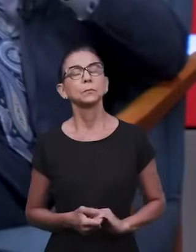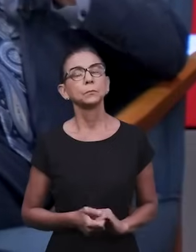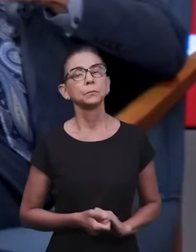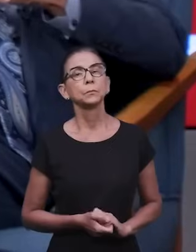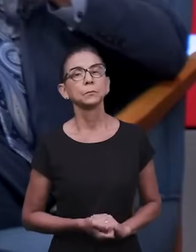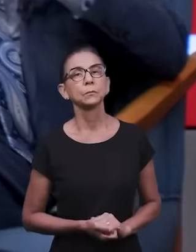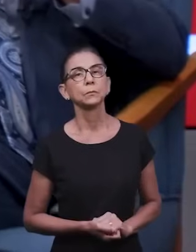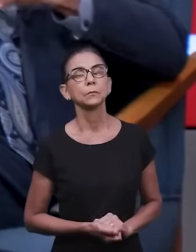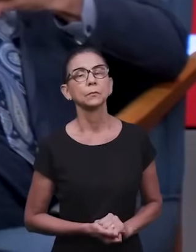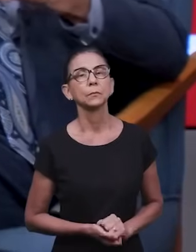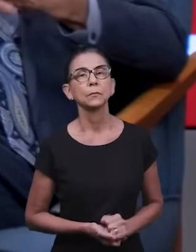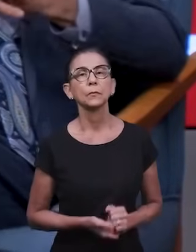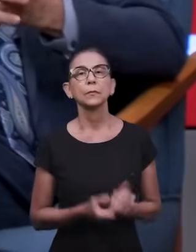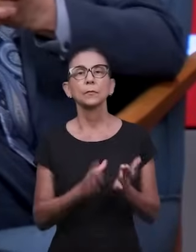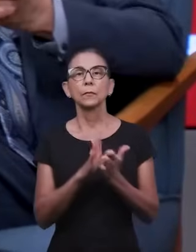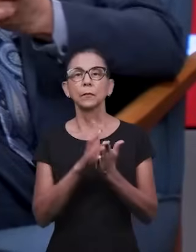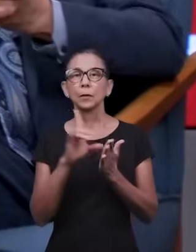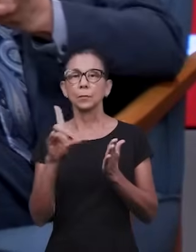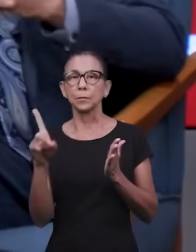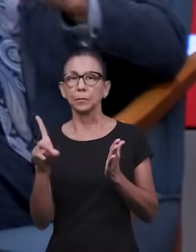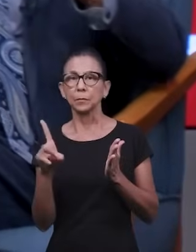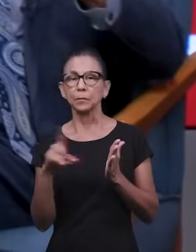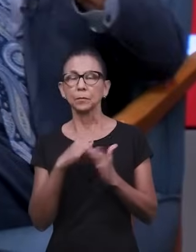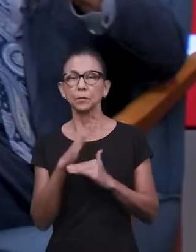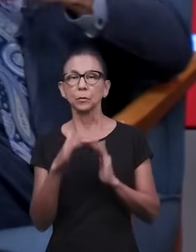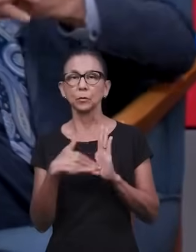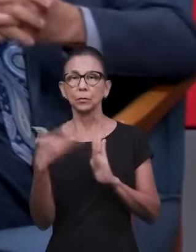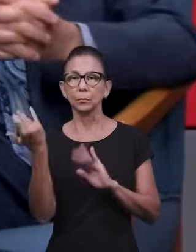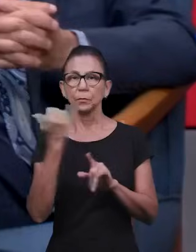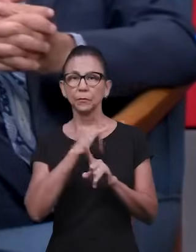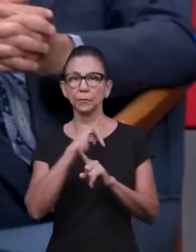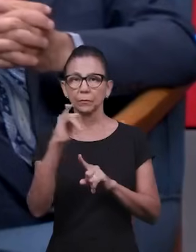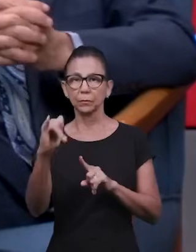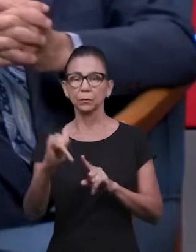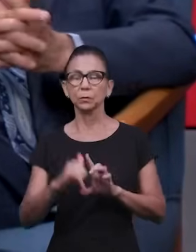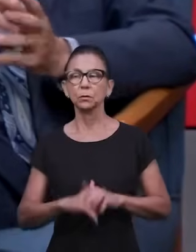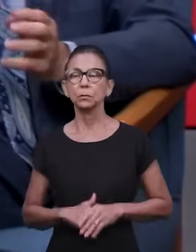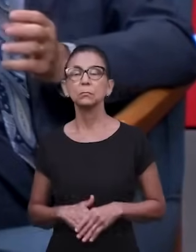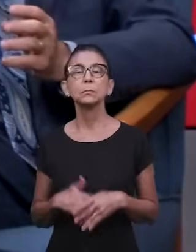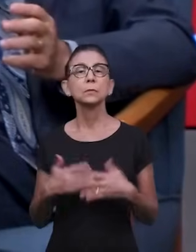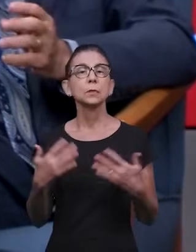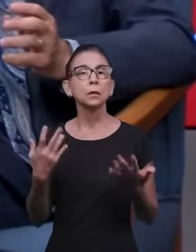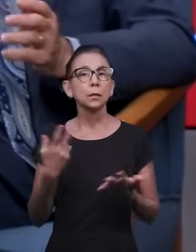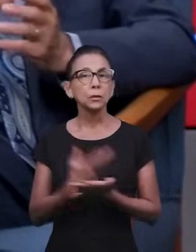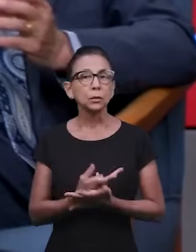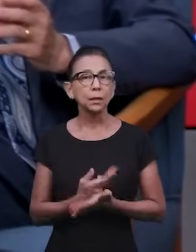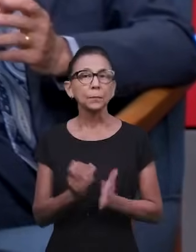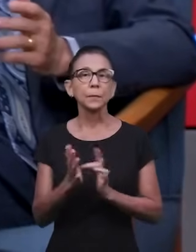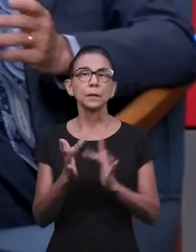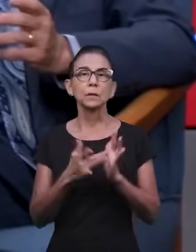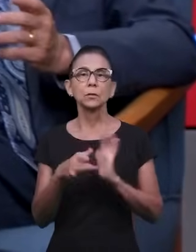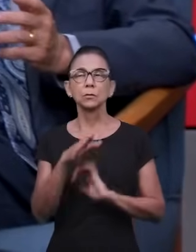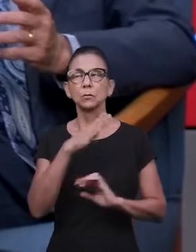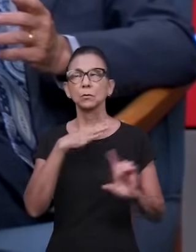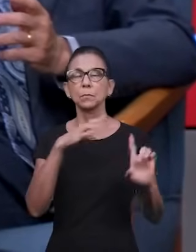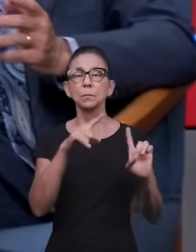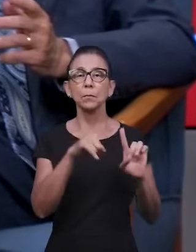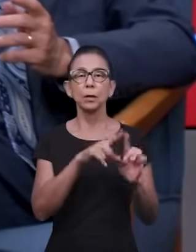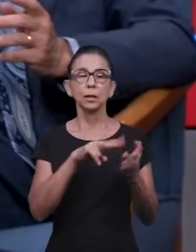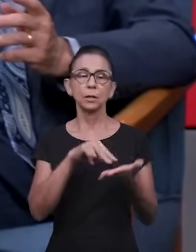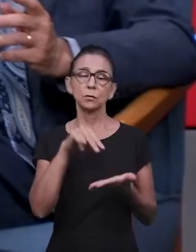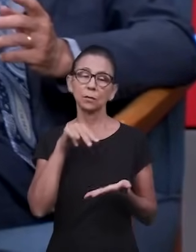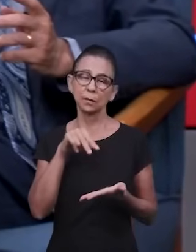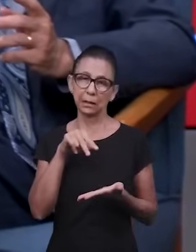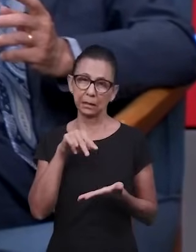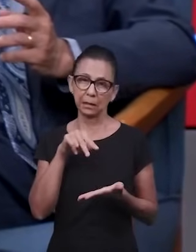extraordinária maravilhosa Profética porque depois da Ressurreição Jesus manda um recado através das mulheres